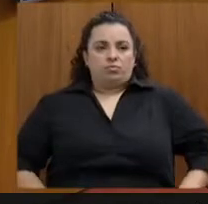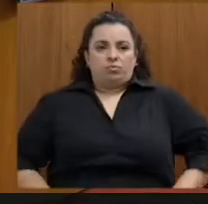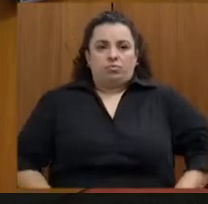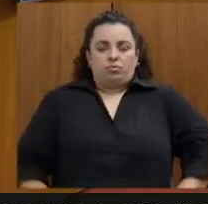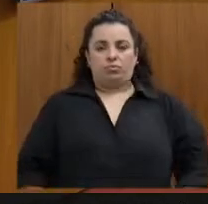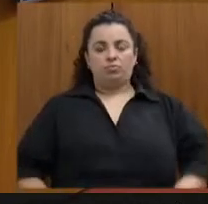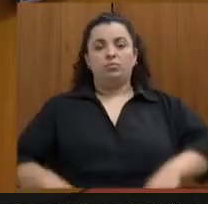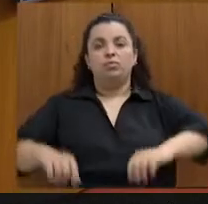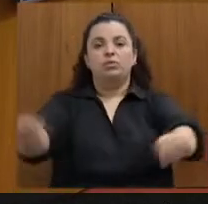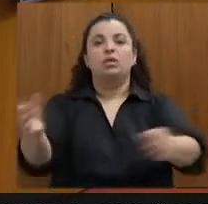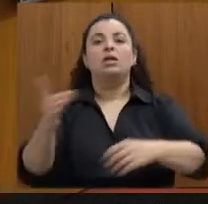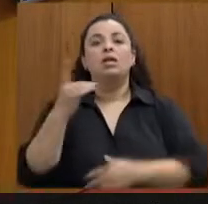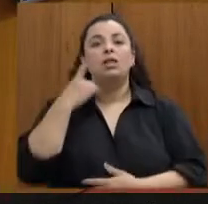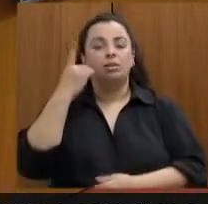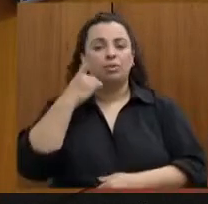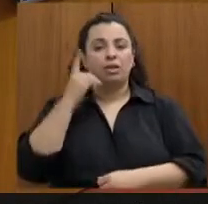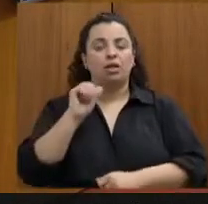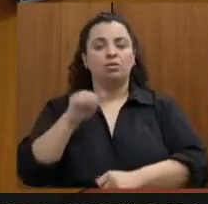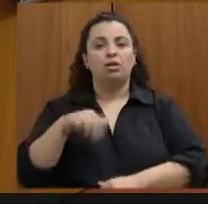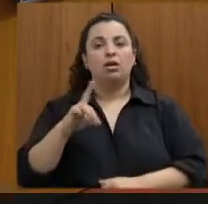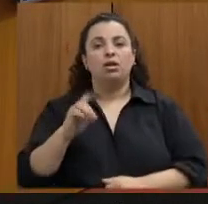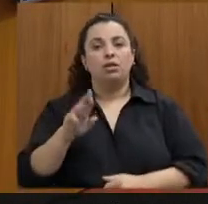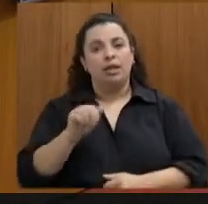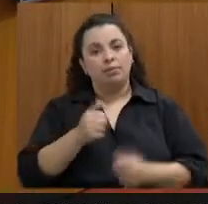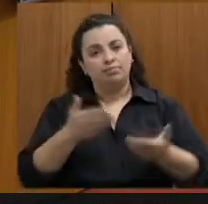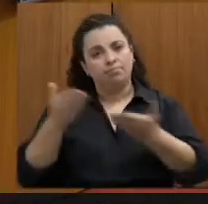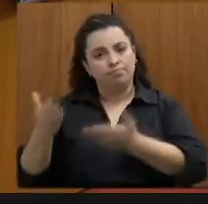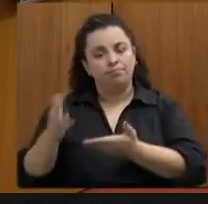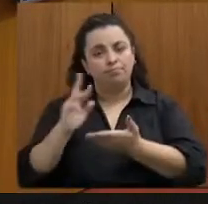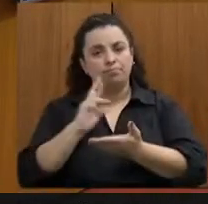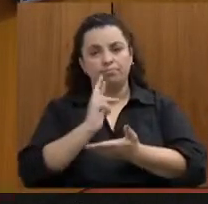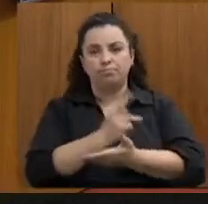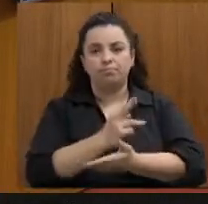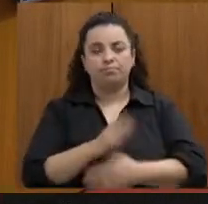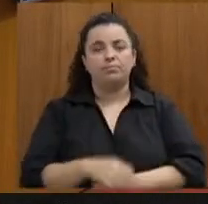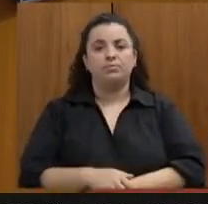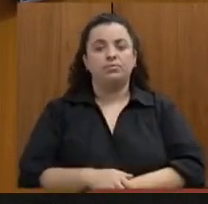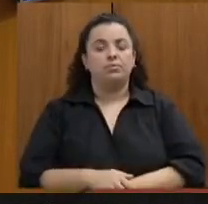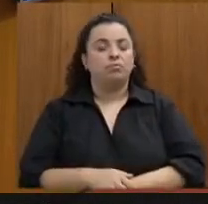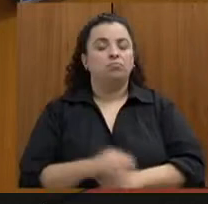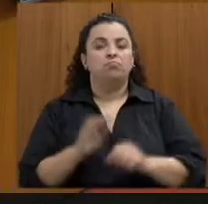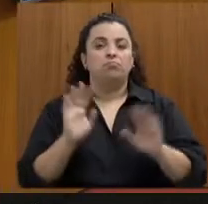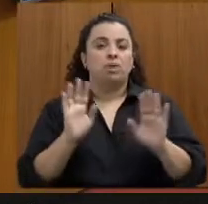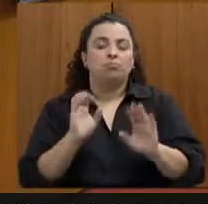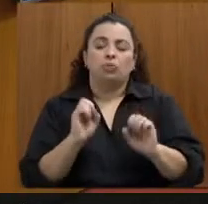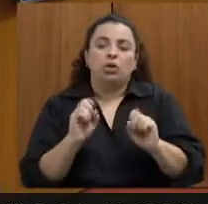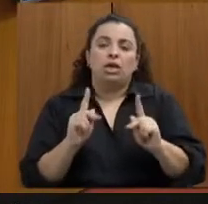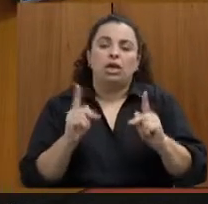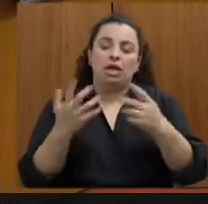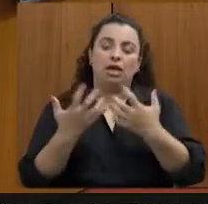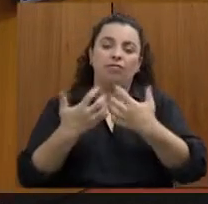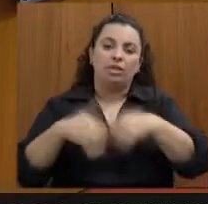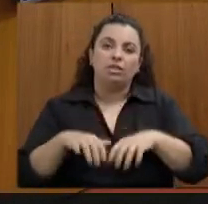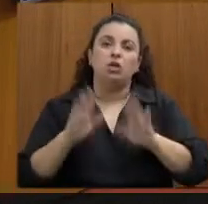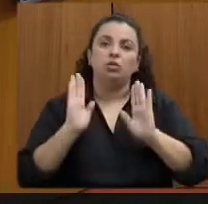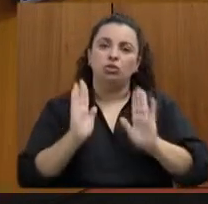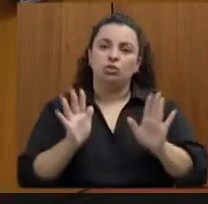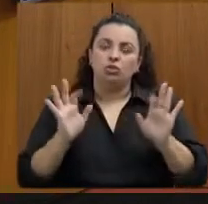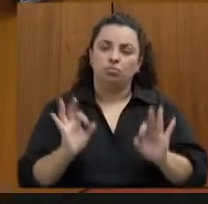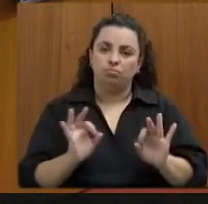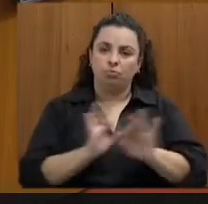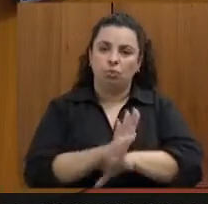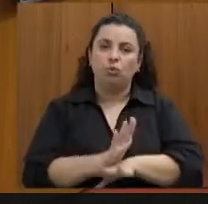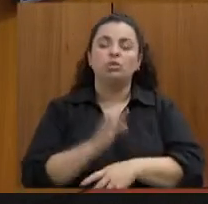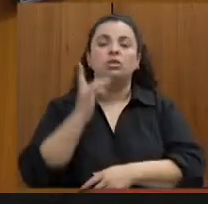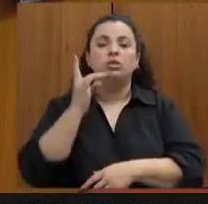Deputado André, devolvo a palavra para suas considerações. Não, as reflexões estão feitas,